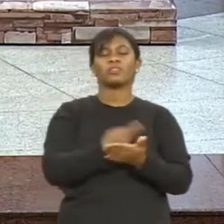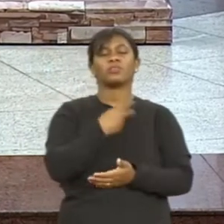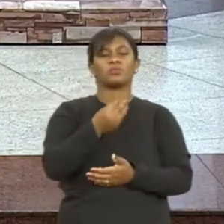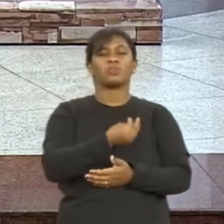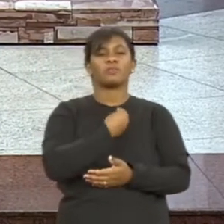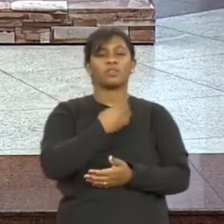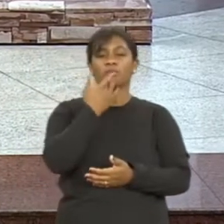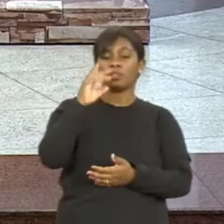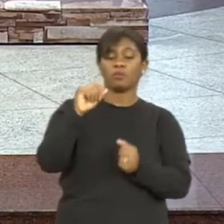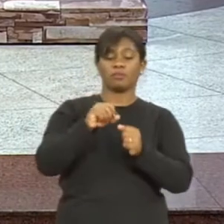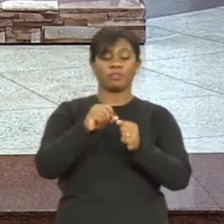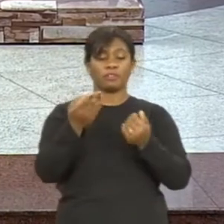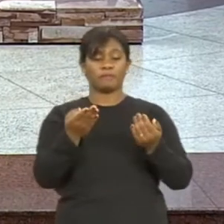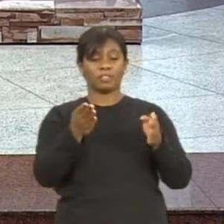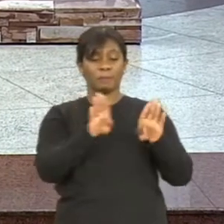pecado.